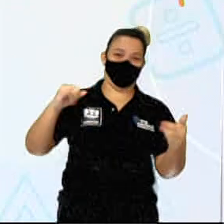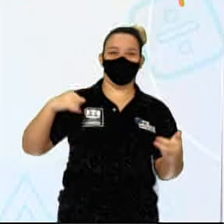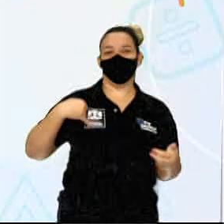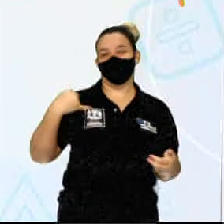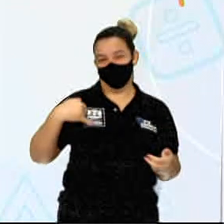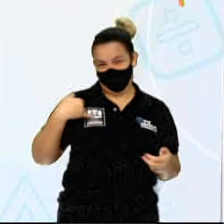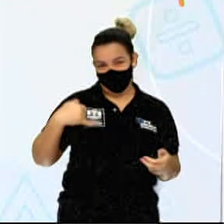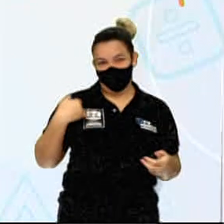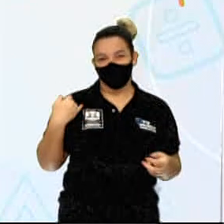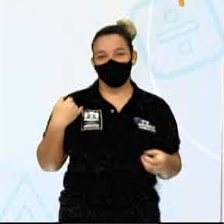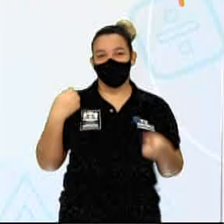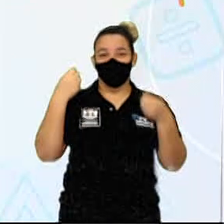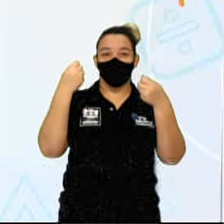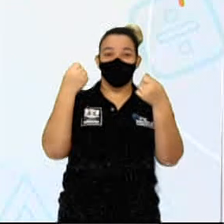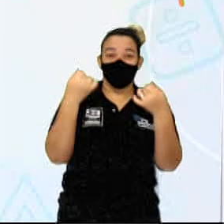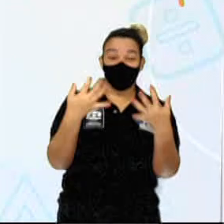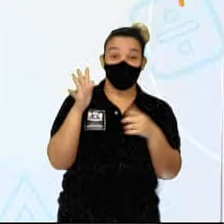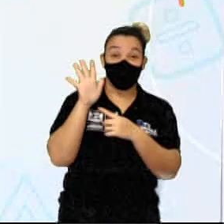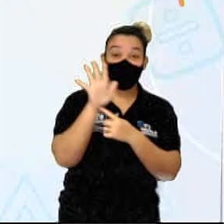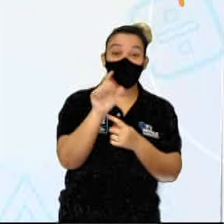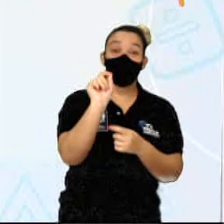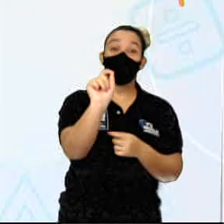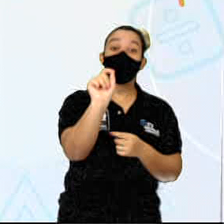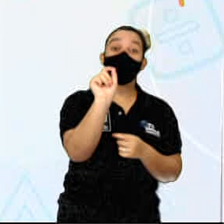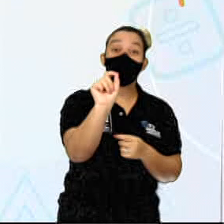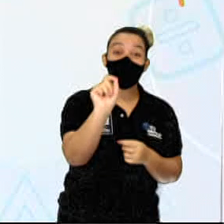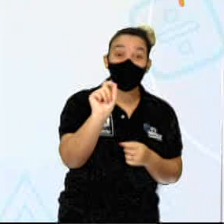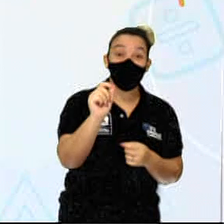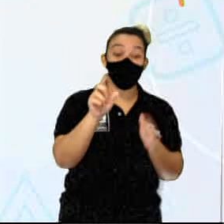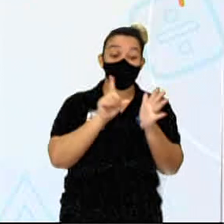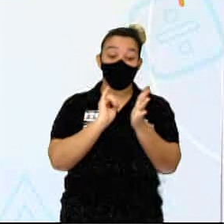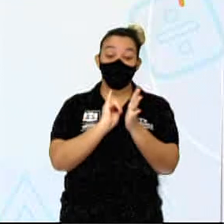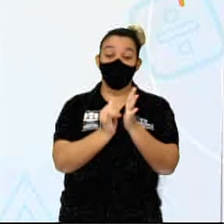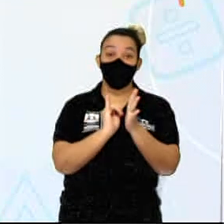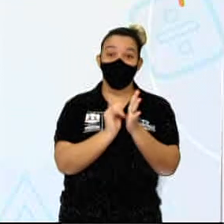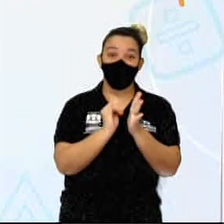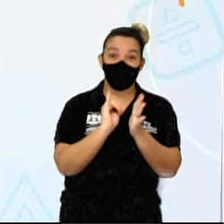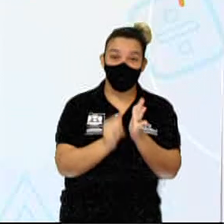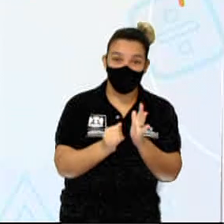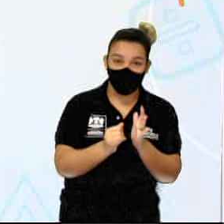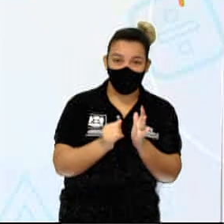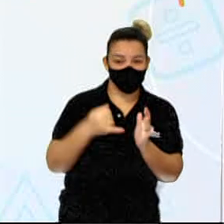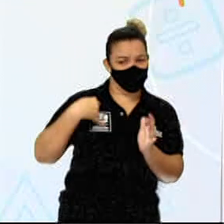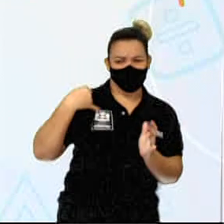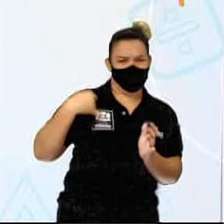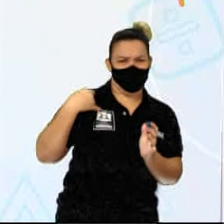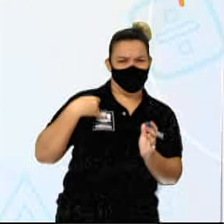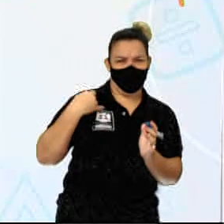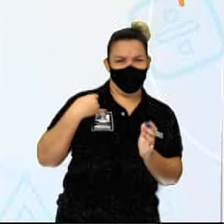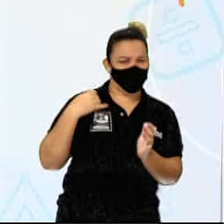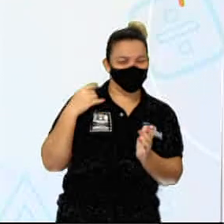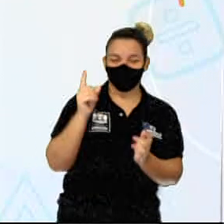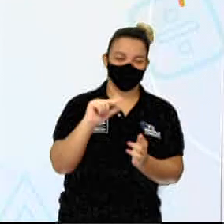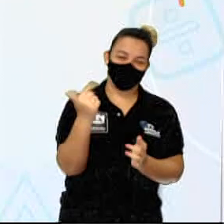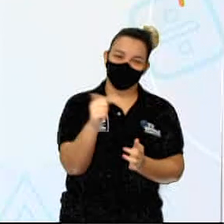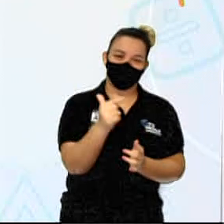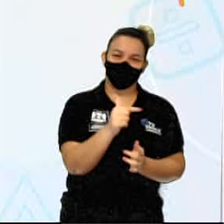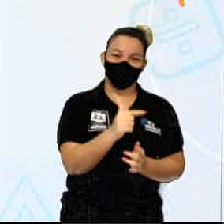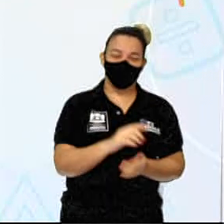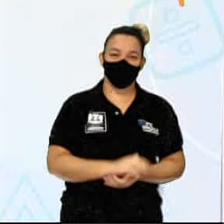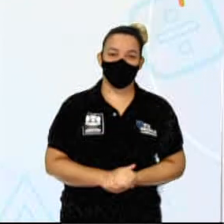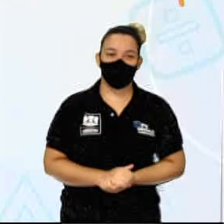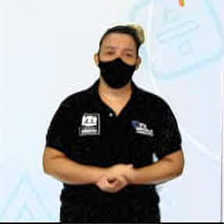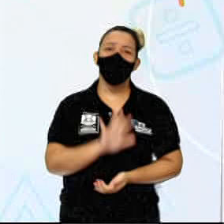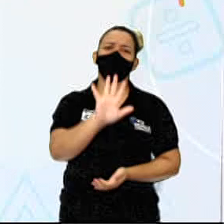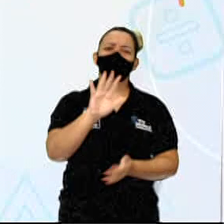que essa contação de história, essa imagem nos revela que a fábula, ela não tem limite de idade. Mas o que